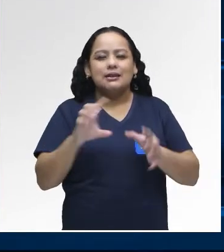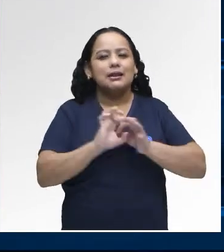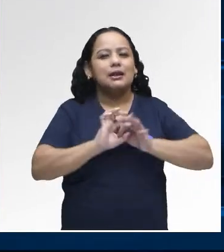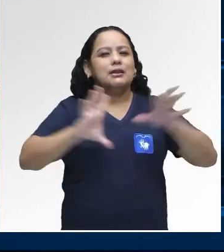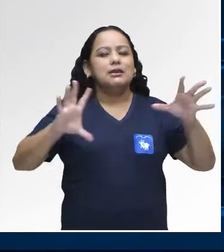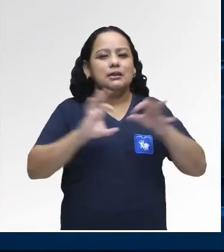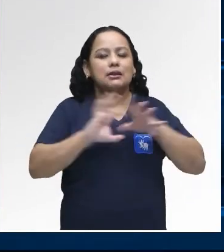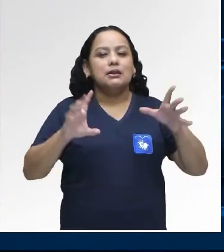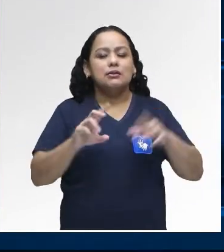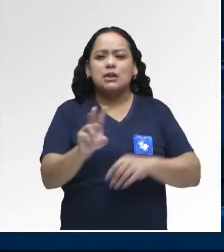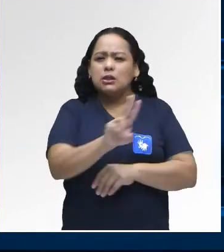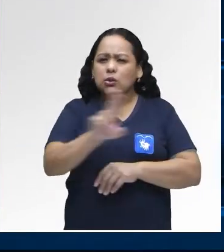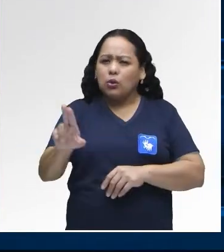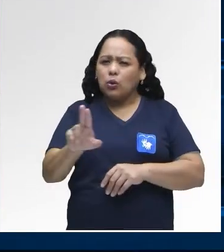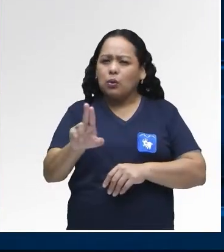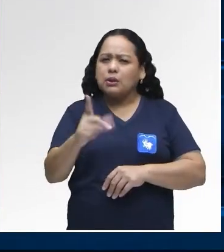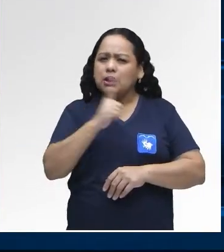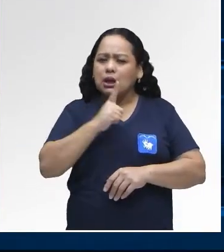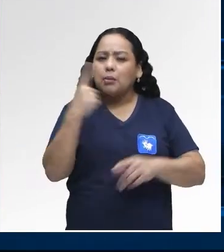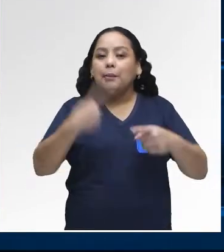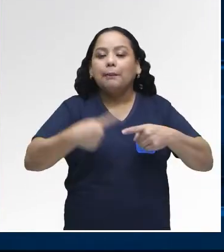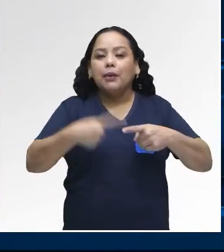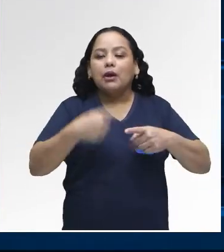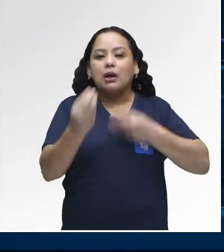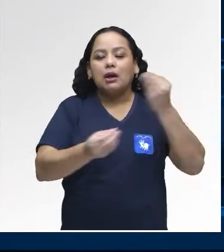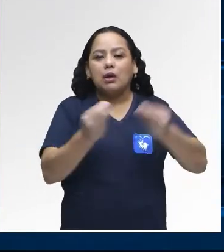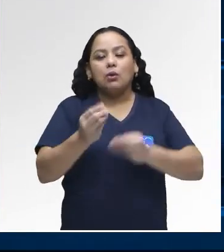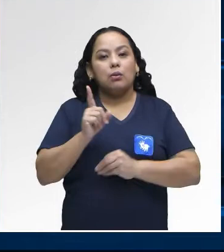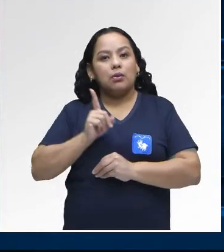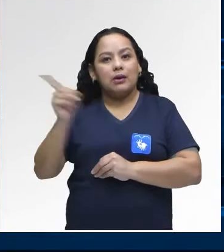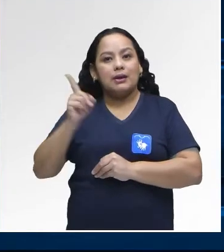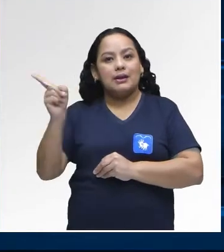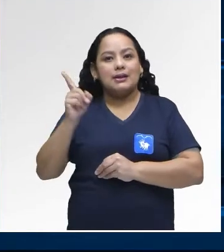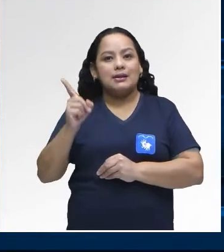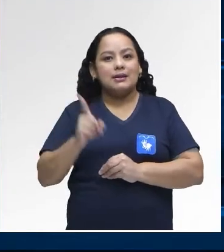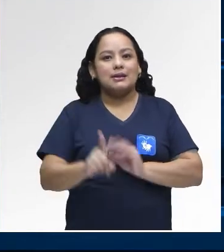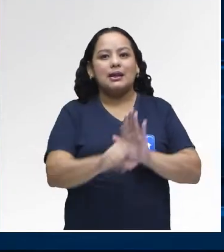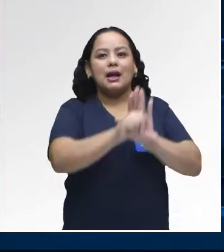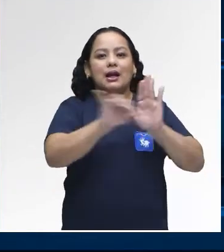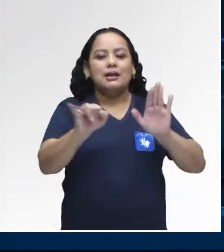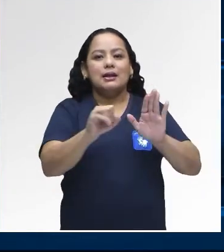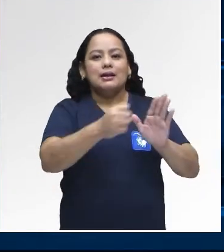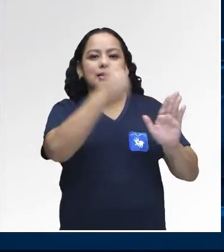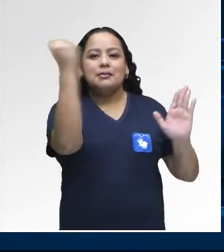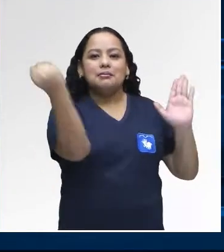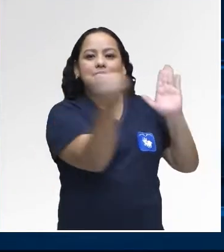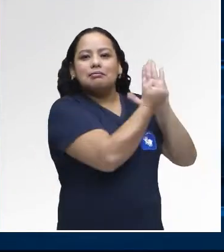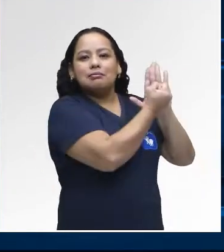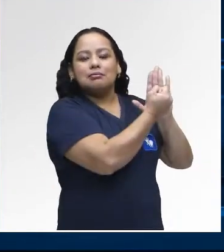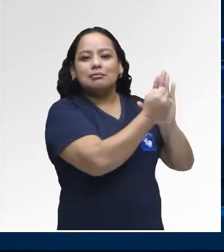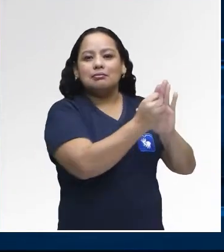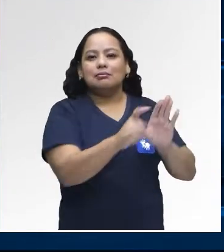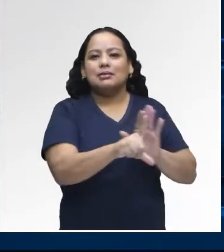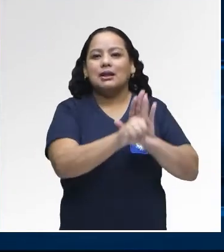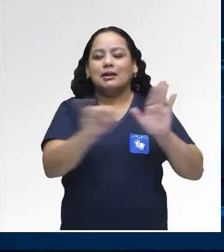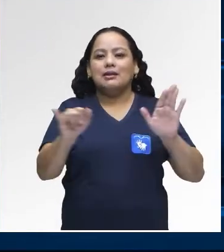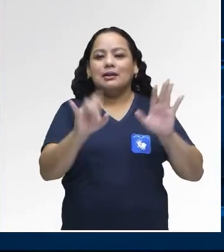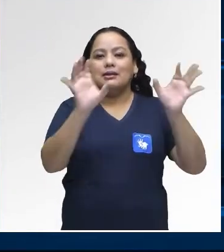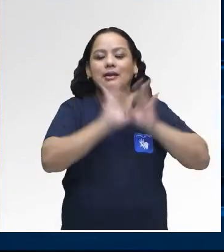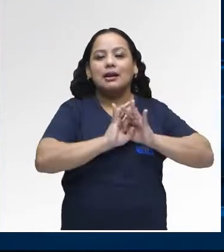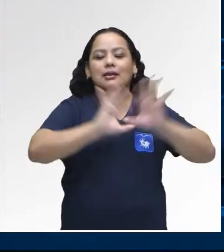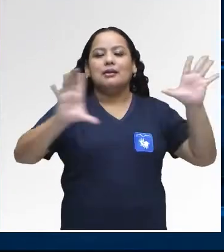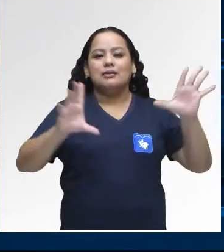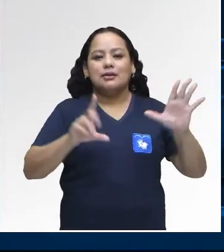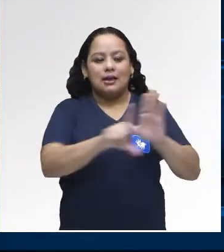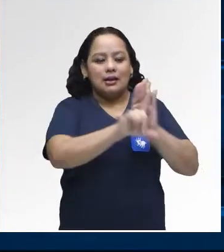assim chamadas porque elas são legalizadas. Elas são drogas que são